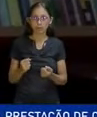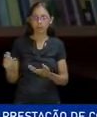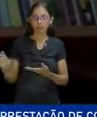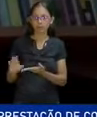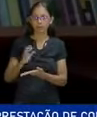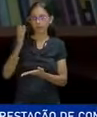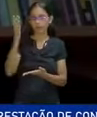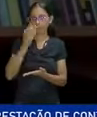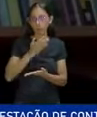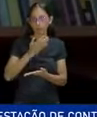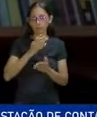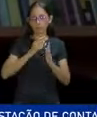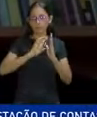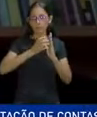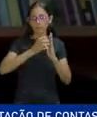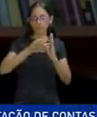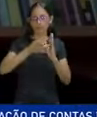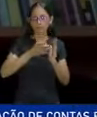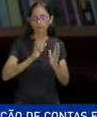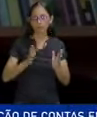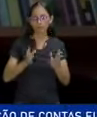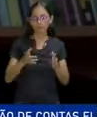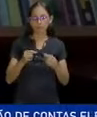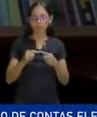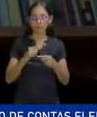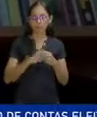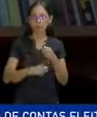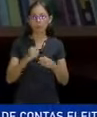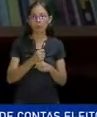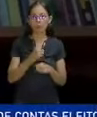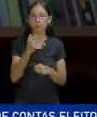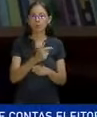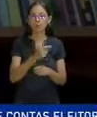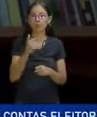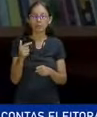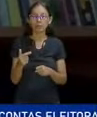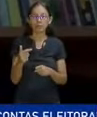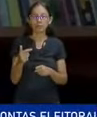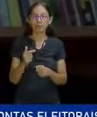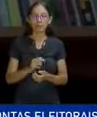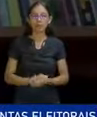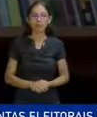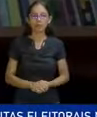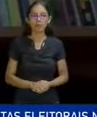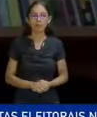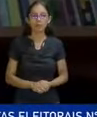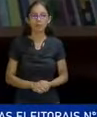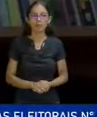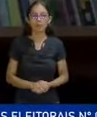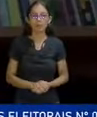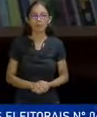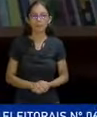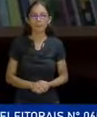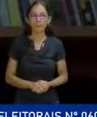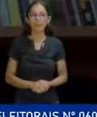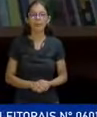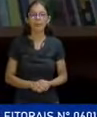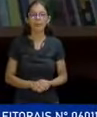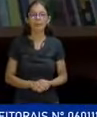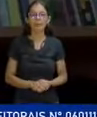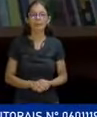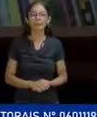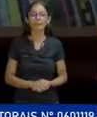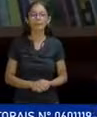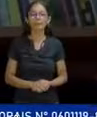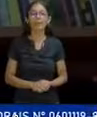PP, alusivo ao exercício de 2022, está em consonância com as